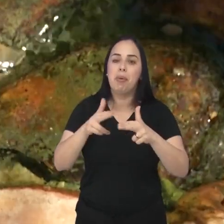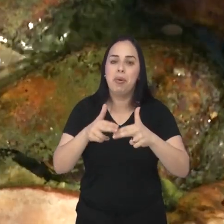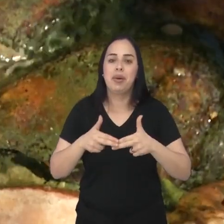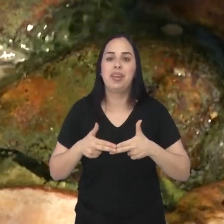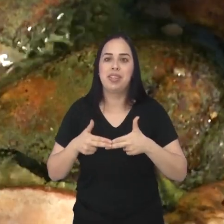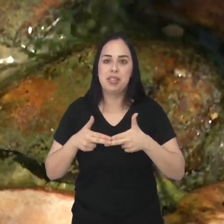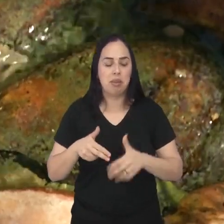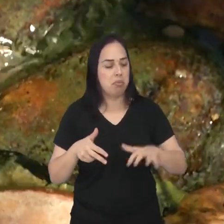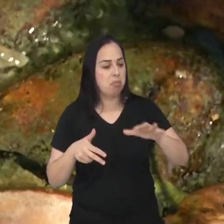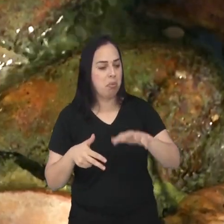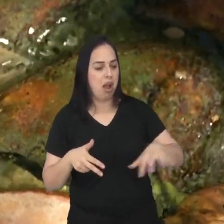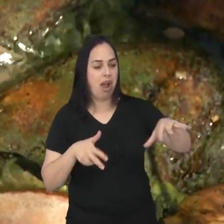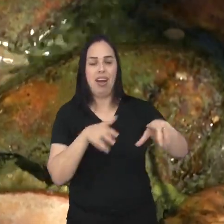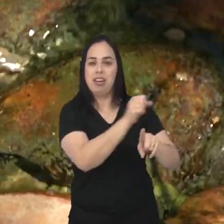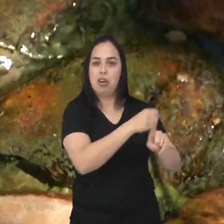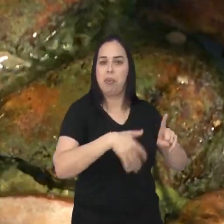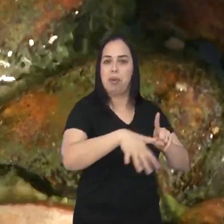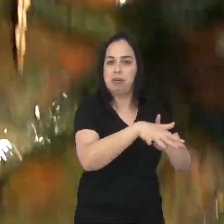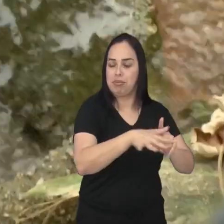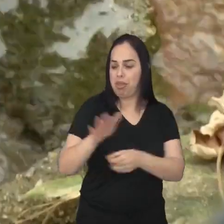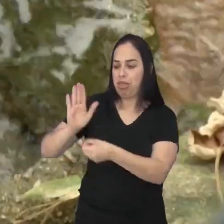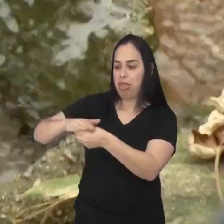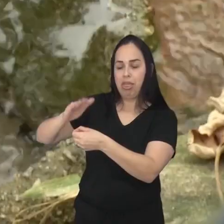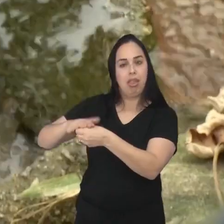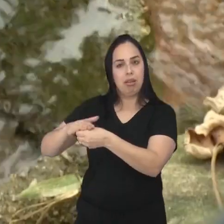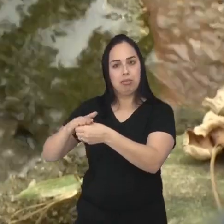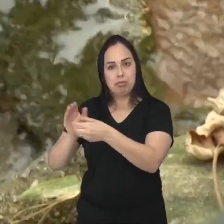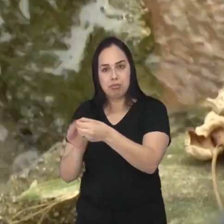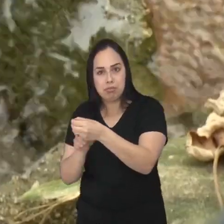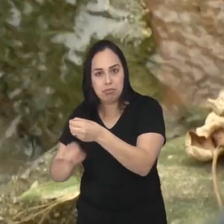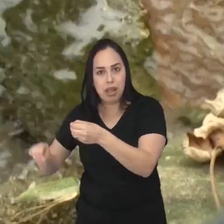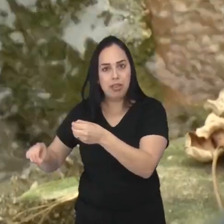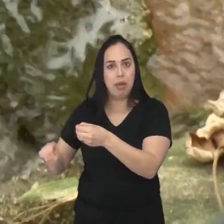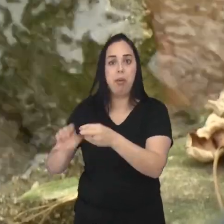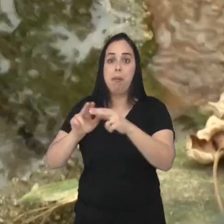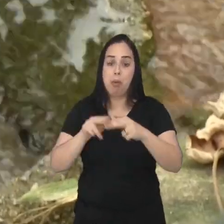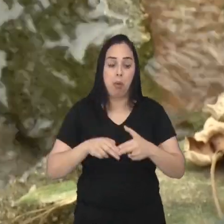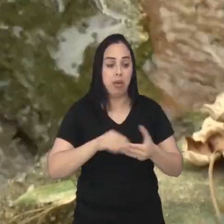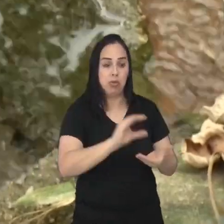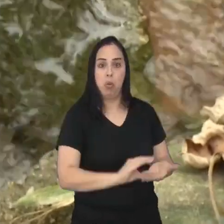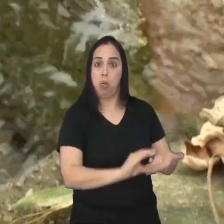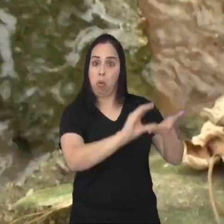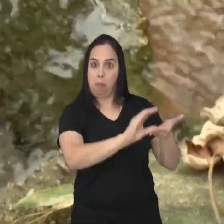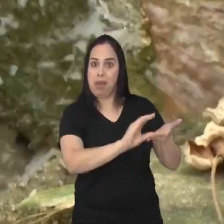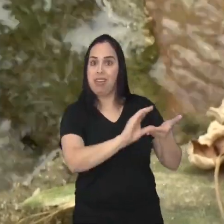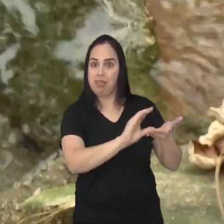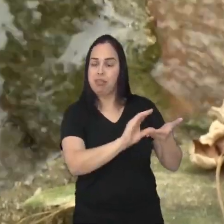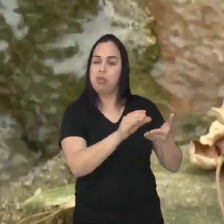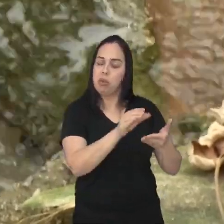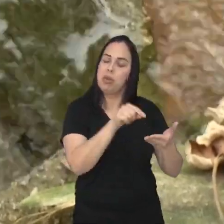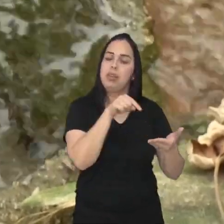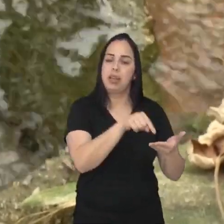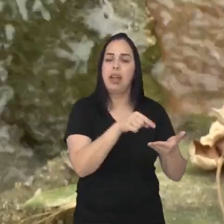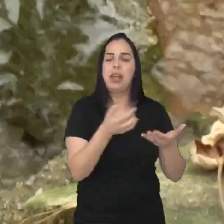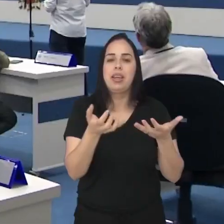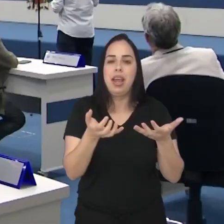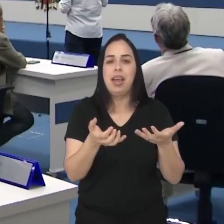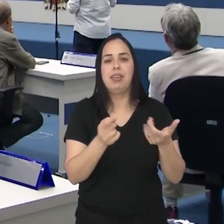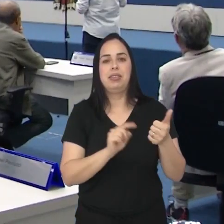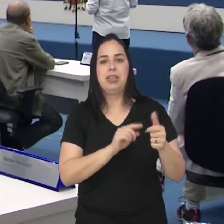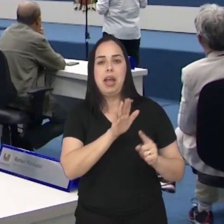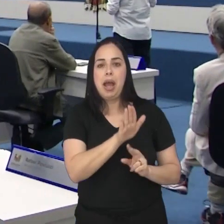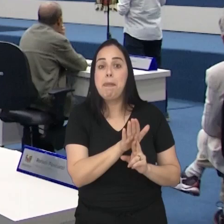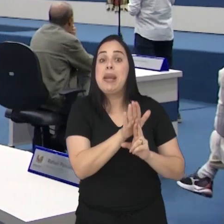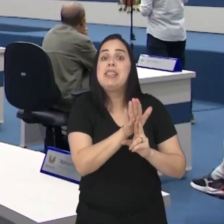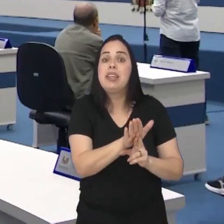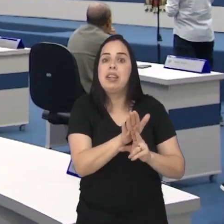dessa relação entre as duas áreas, a atuação do Conselho Municipal de Meio Ambiente de São José dos Campos, que